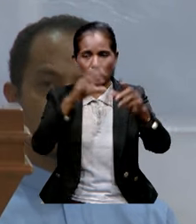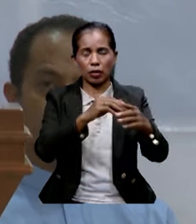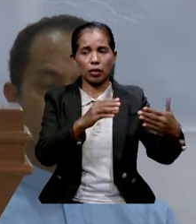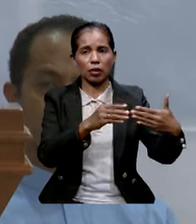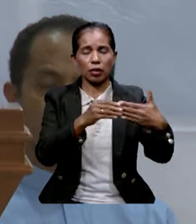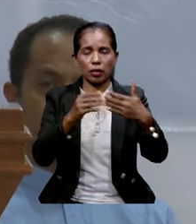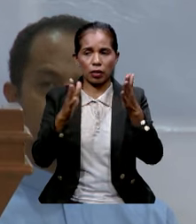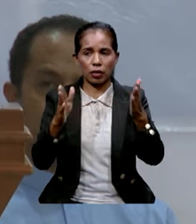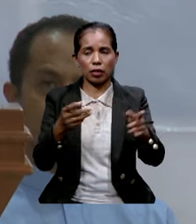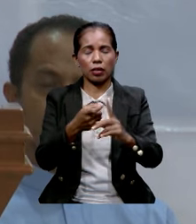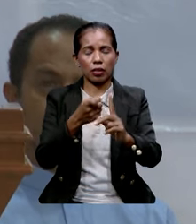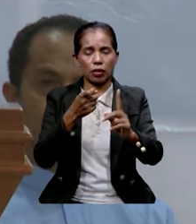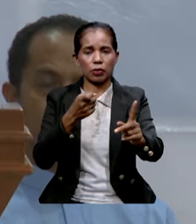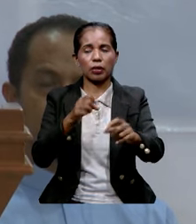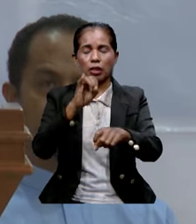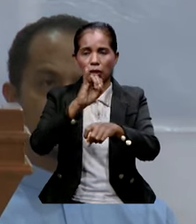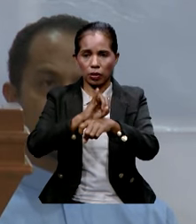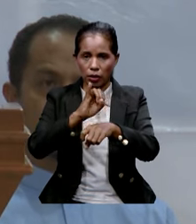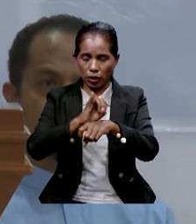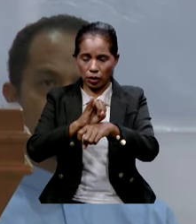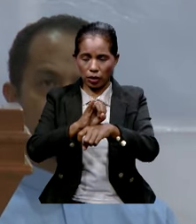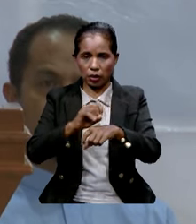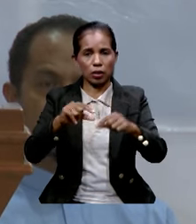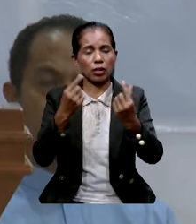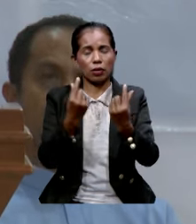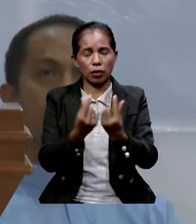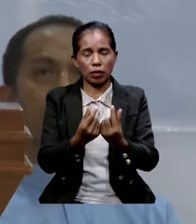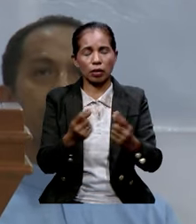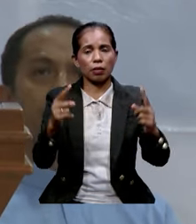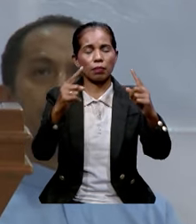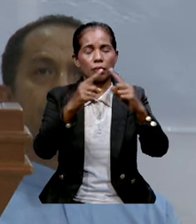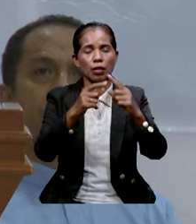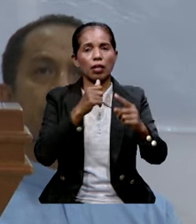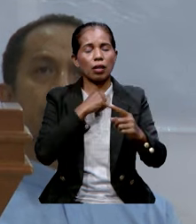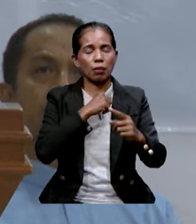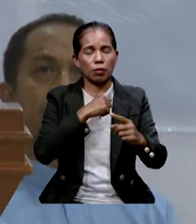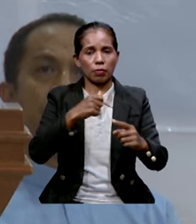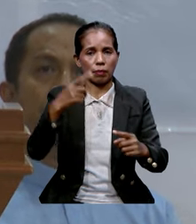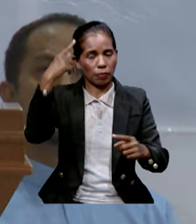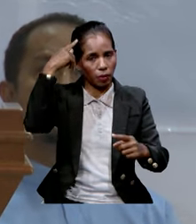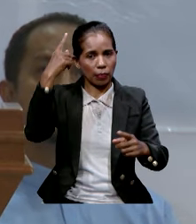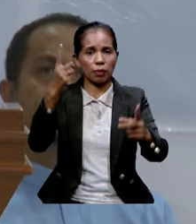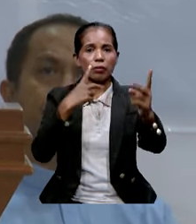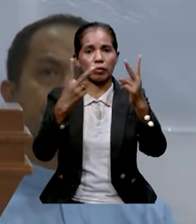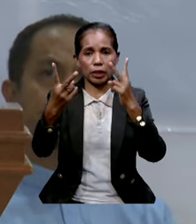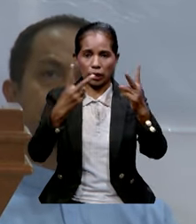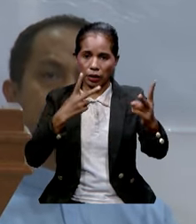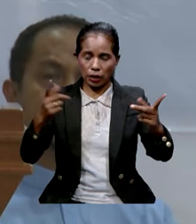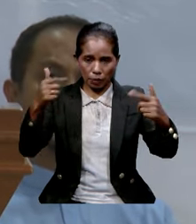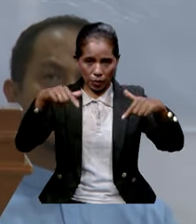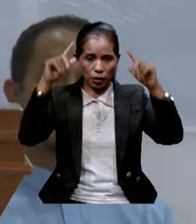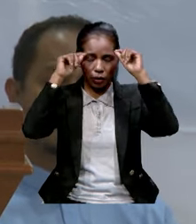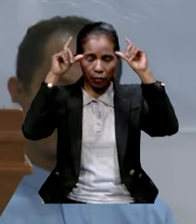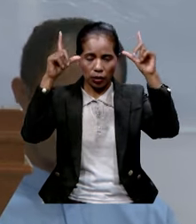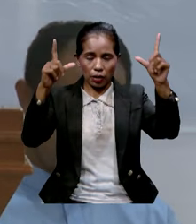Coordenador-Geral, cui equipa Igreja Nian, va Santo Padre ne visita mai Timor-Leste. Sua Eminência,